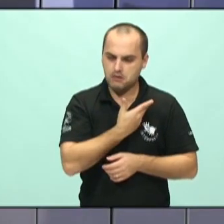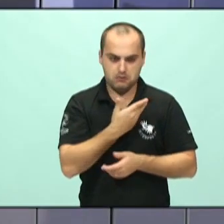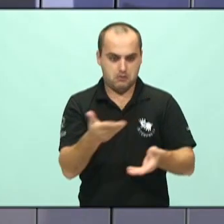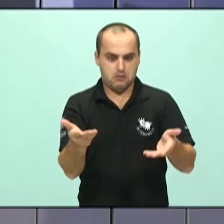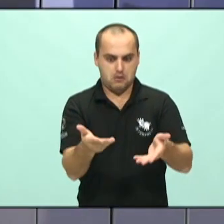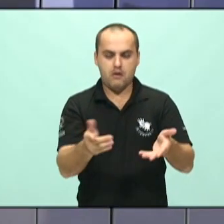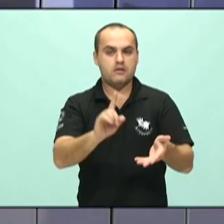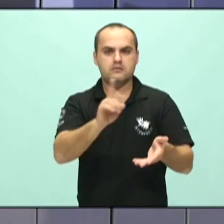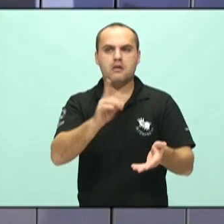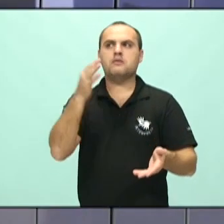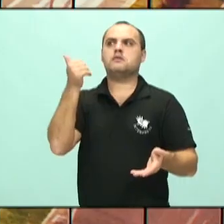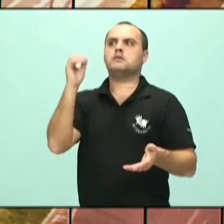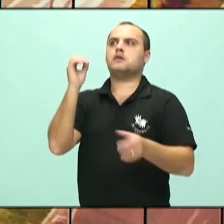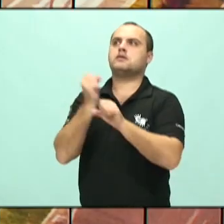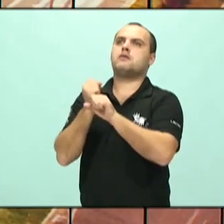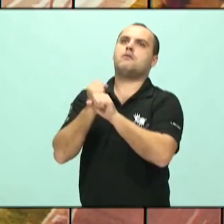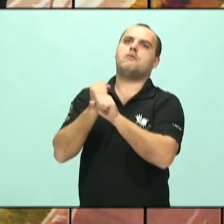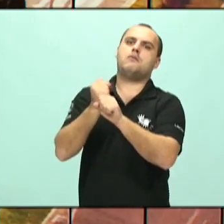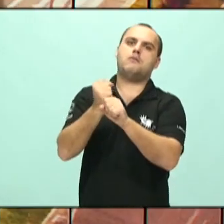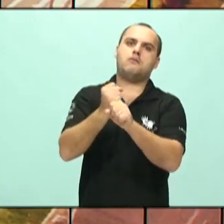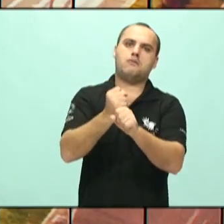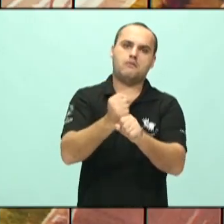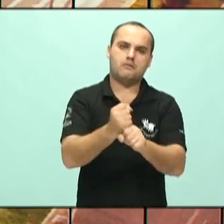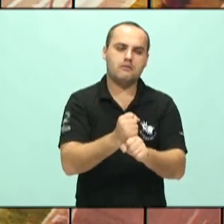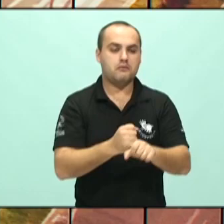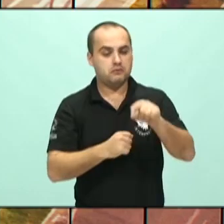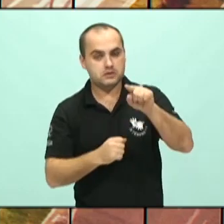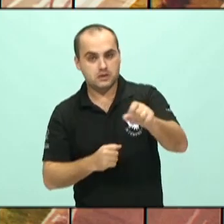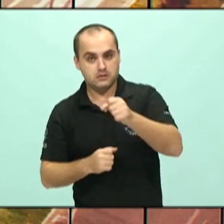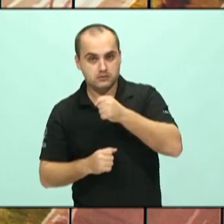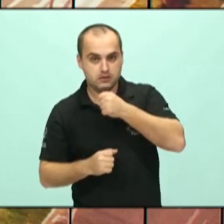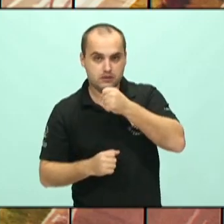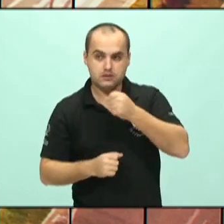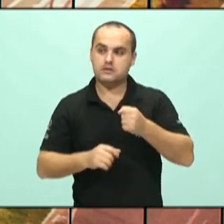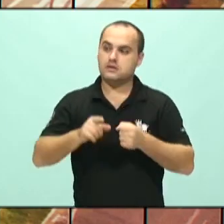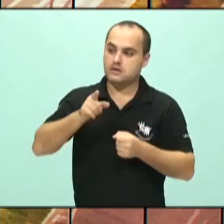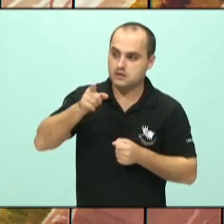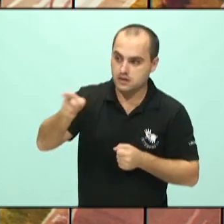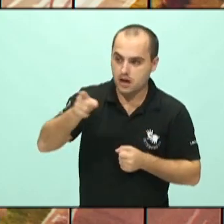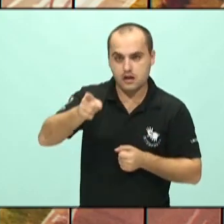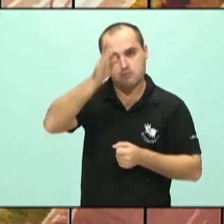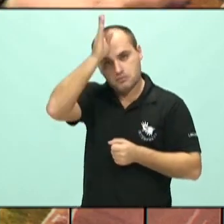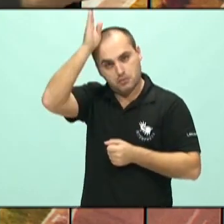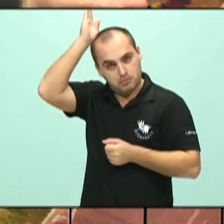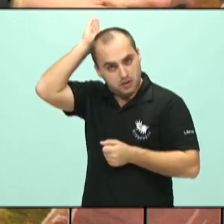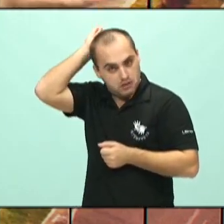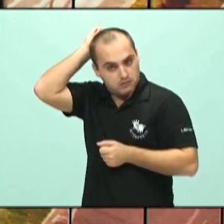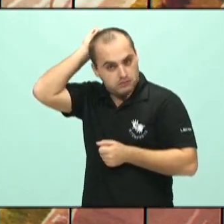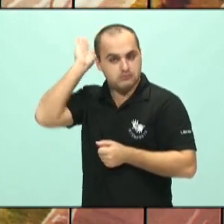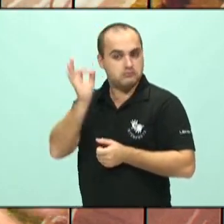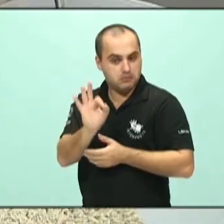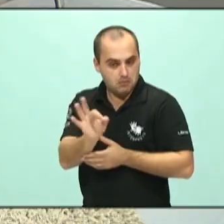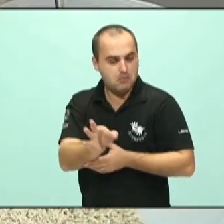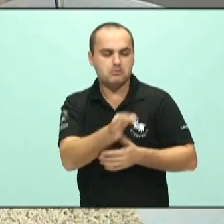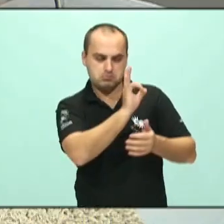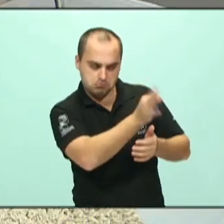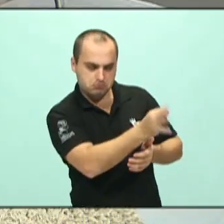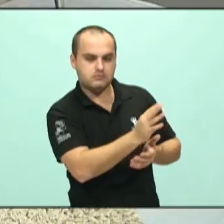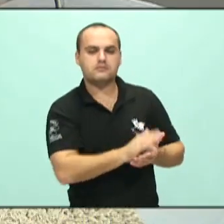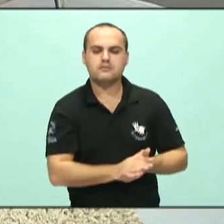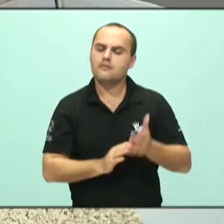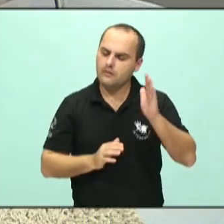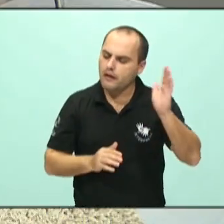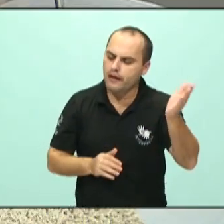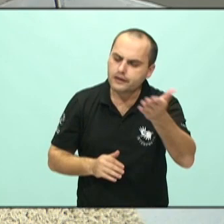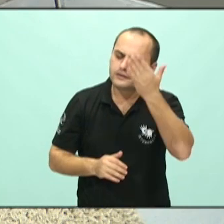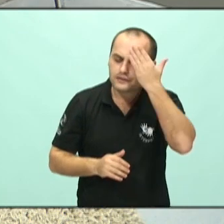agora, há muito tempo. Inclusive o senhor, como jornalista, o comandante, comandante do Corpo de Bombeiros de Itajaí. A gente